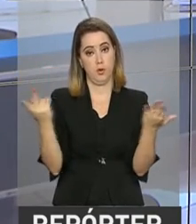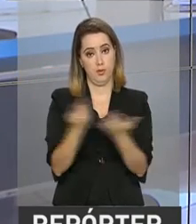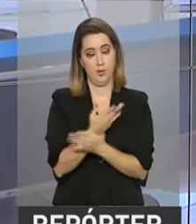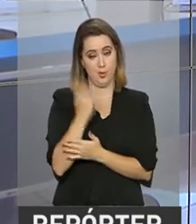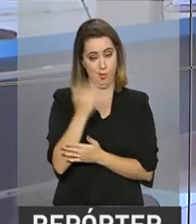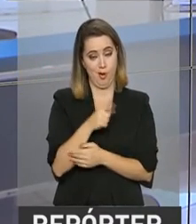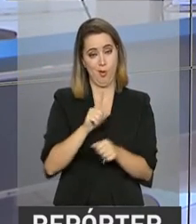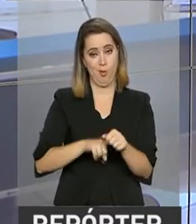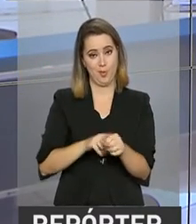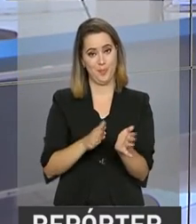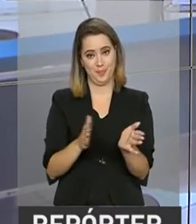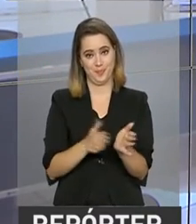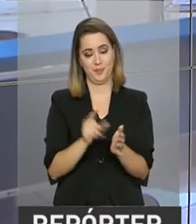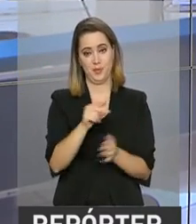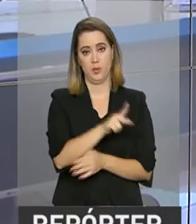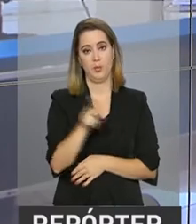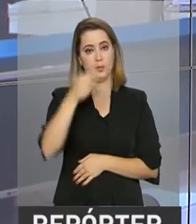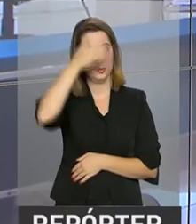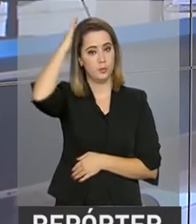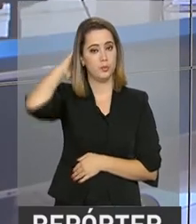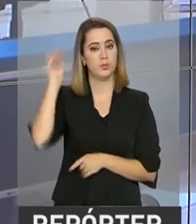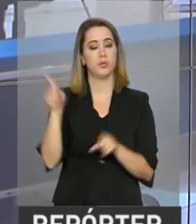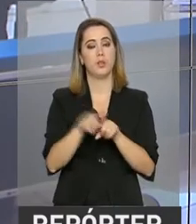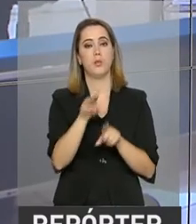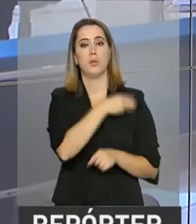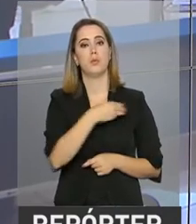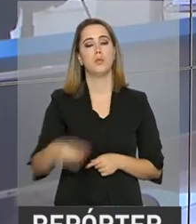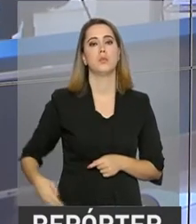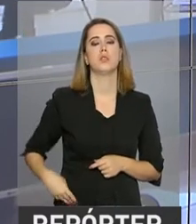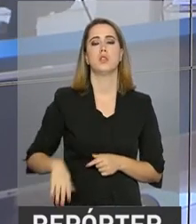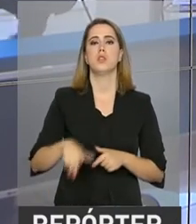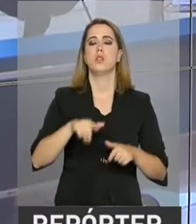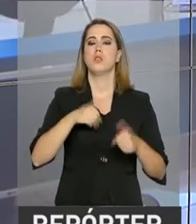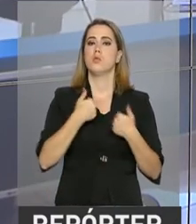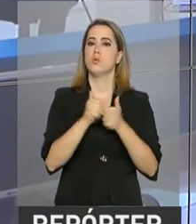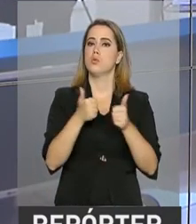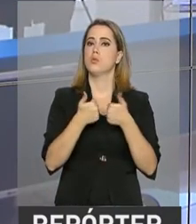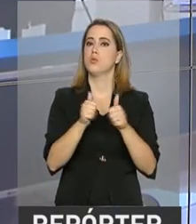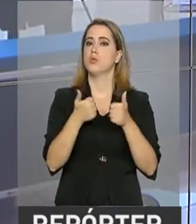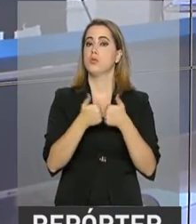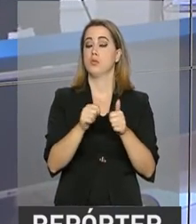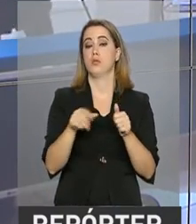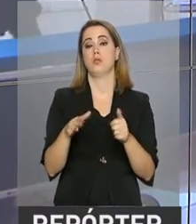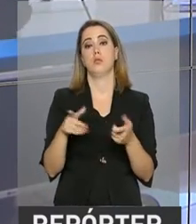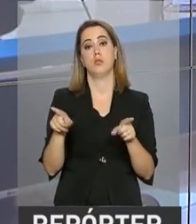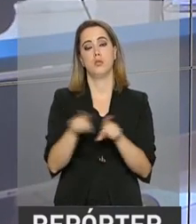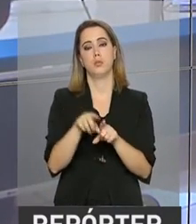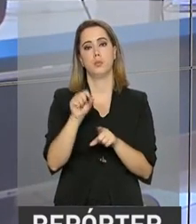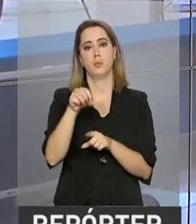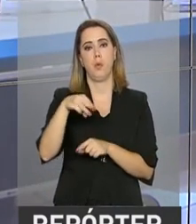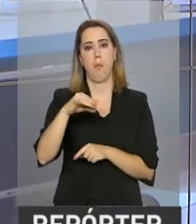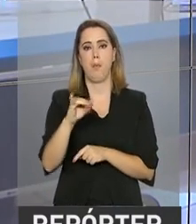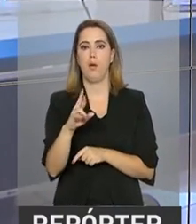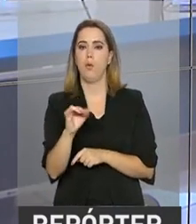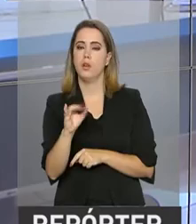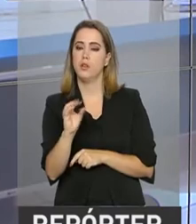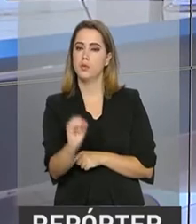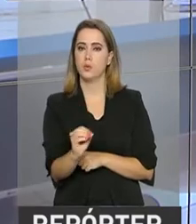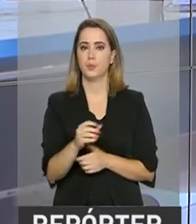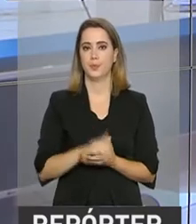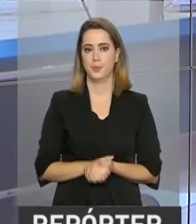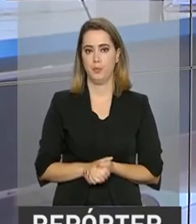feito agora há pouco pelo presidente michel temer e pelo ministro dos transportes portos e aviação civil maurício quintella